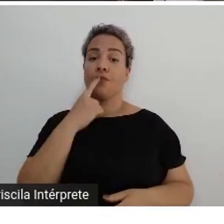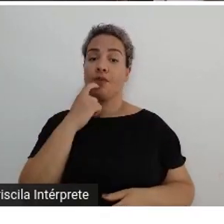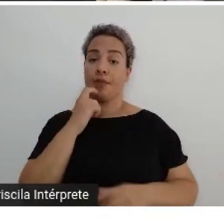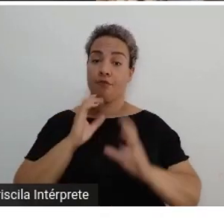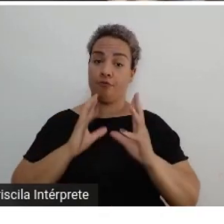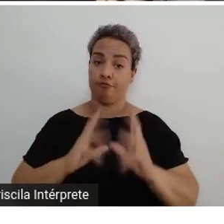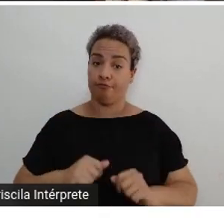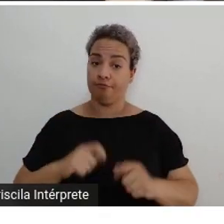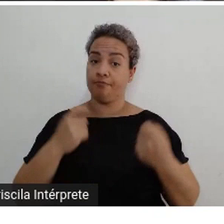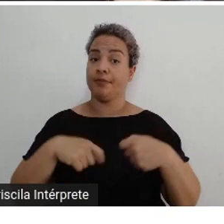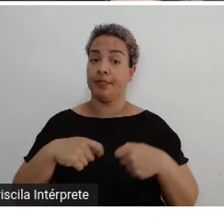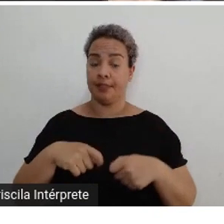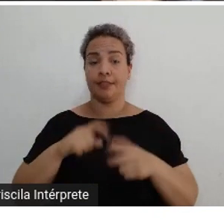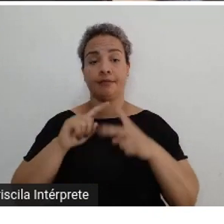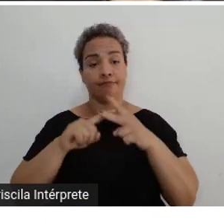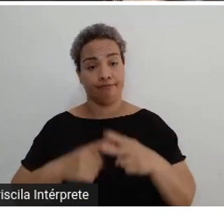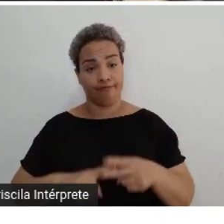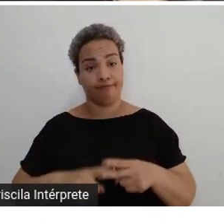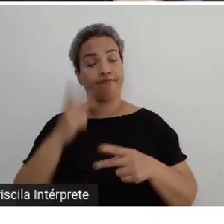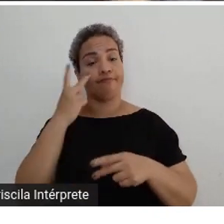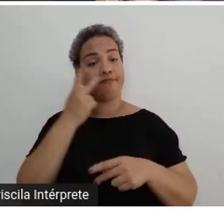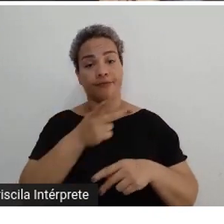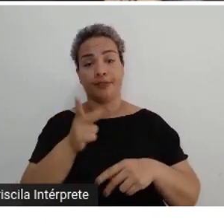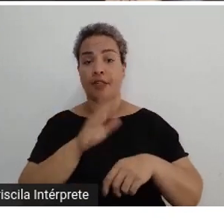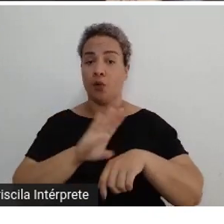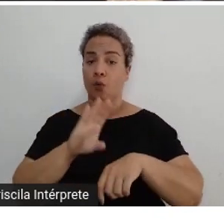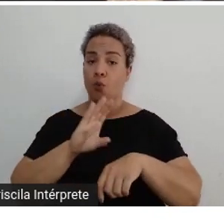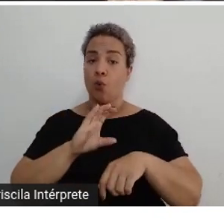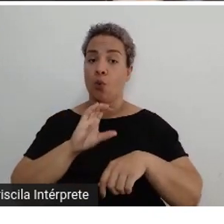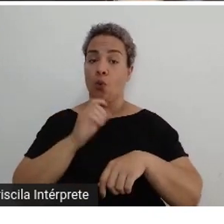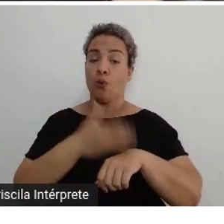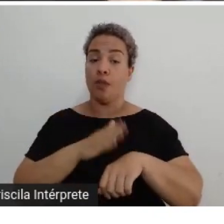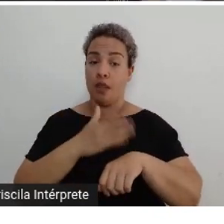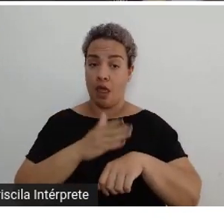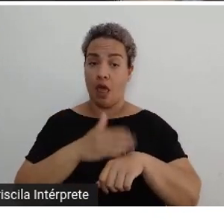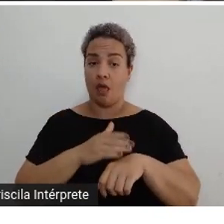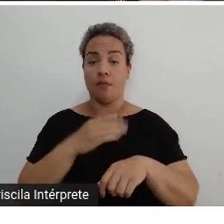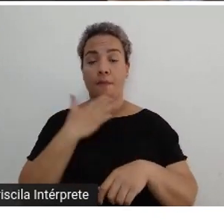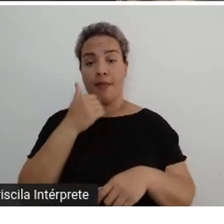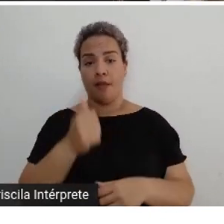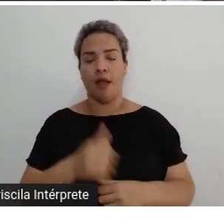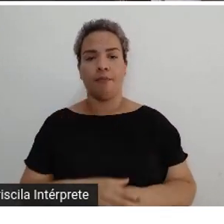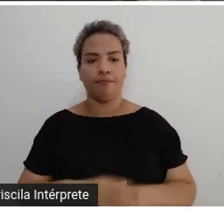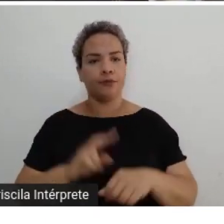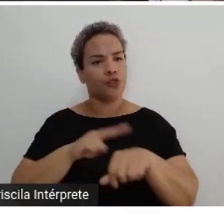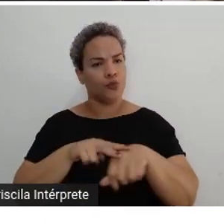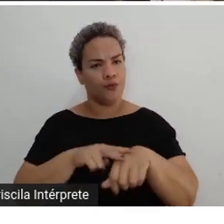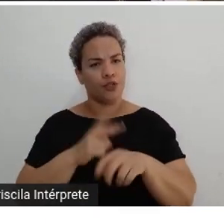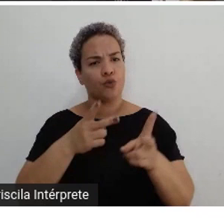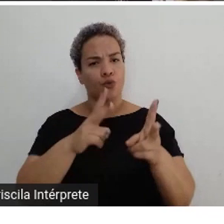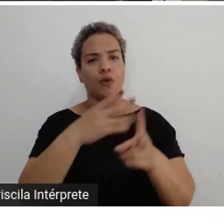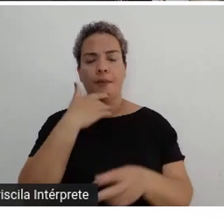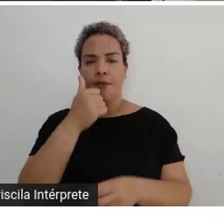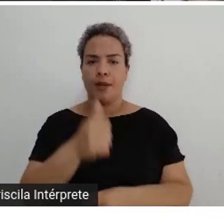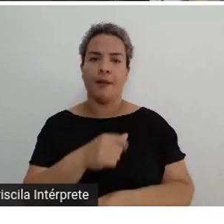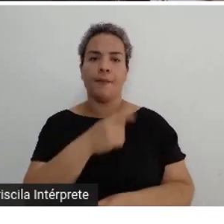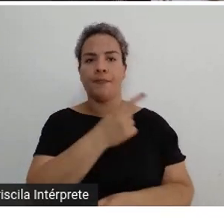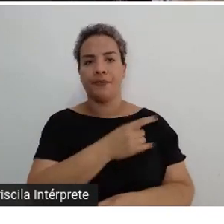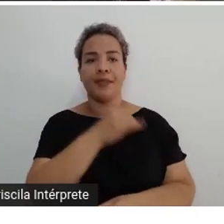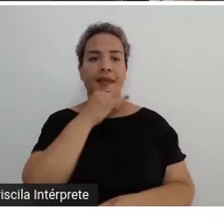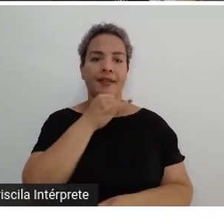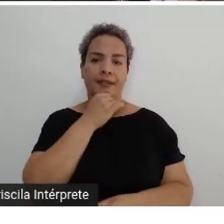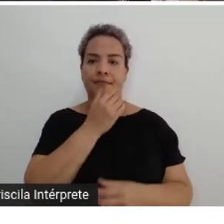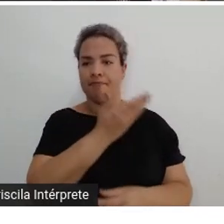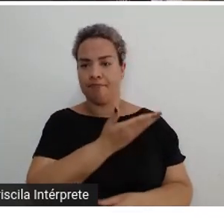ter que visitar lá o que já foi treinado. E no verde, manter e melhorar, tá? Bom, gente, aqui eu trouxe um exemplo,